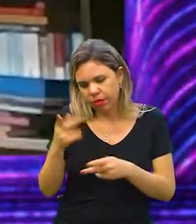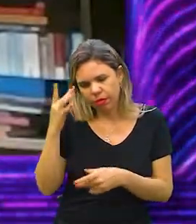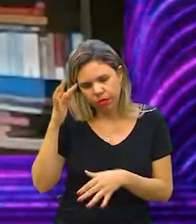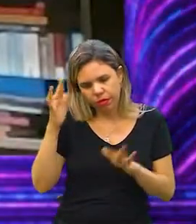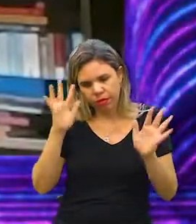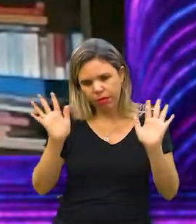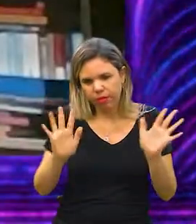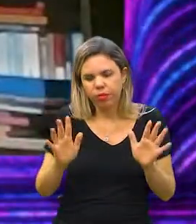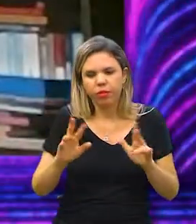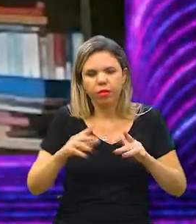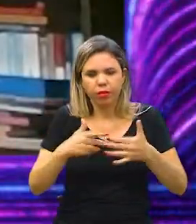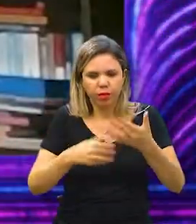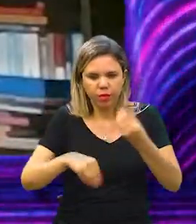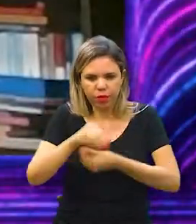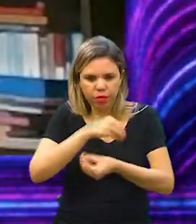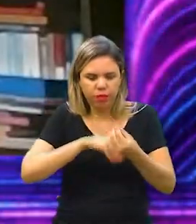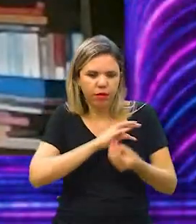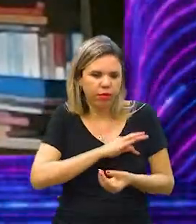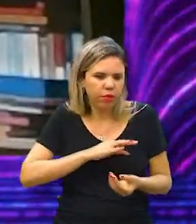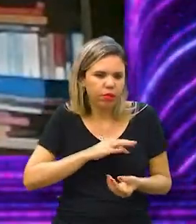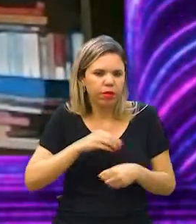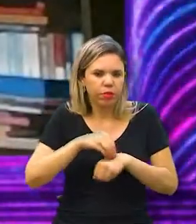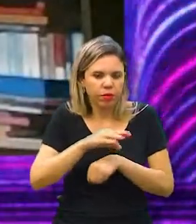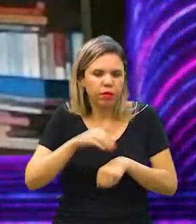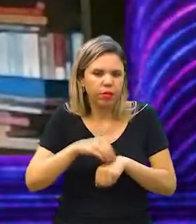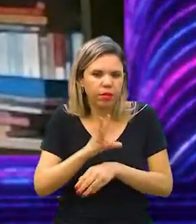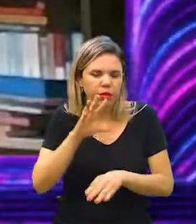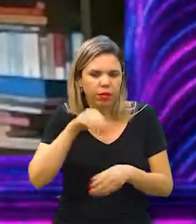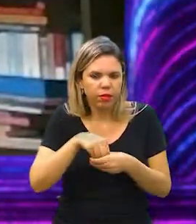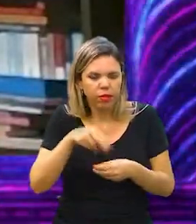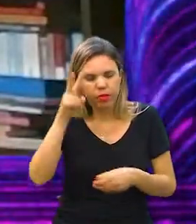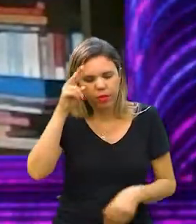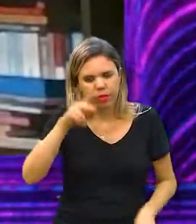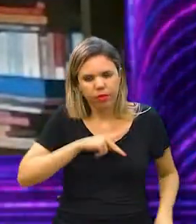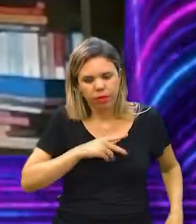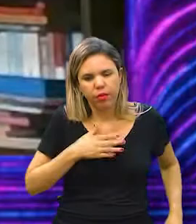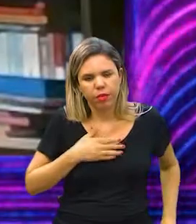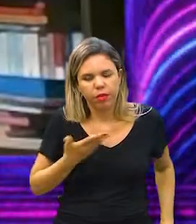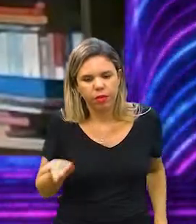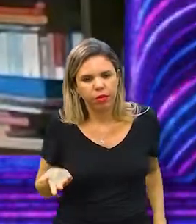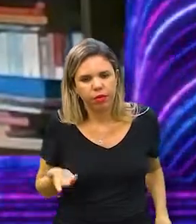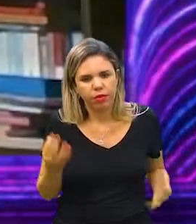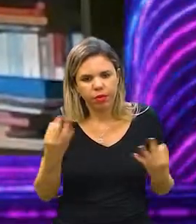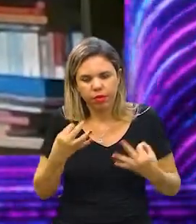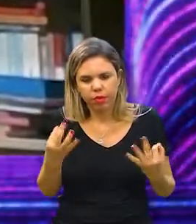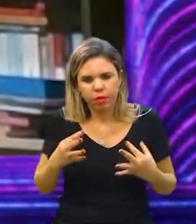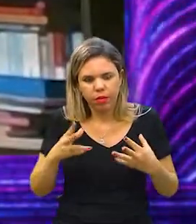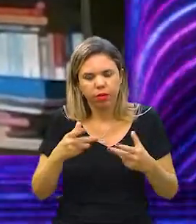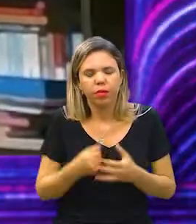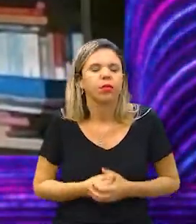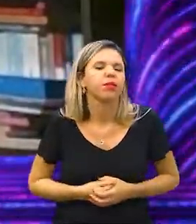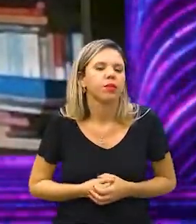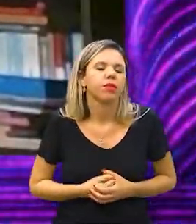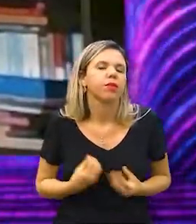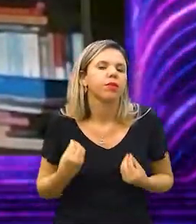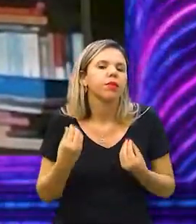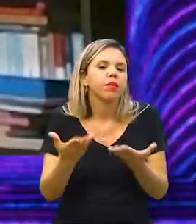pode pensar, eu leio muita coisa técnica para poder trazer isso para dentro das minhas histórias, aperfeiçoar tudo isso